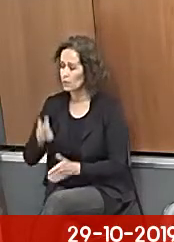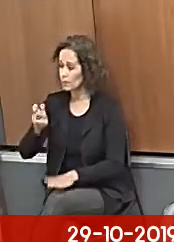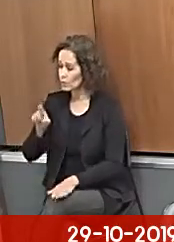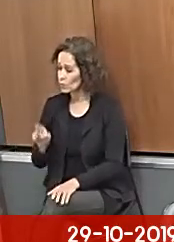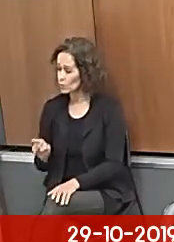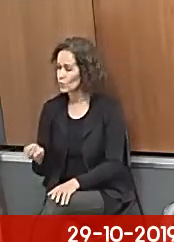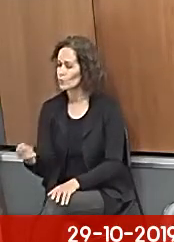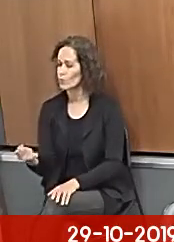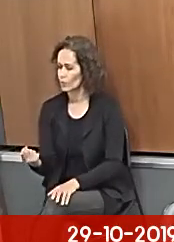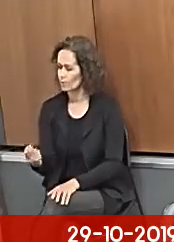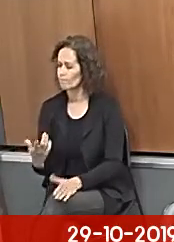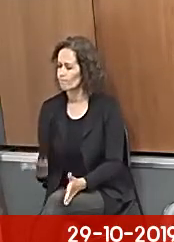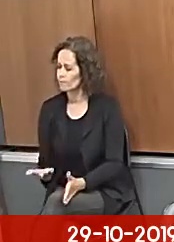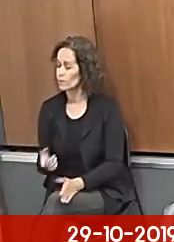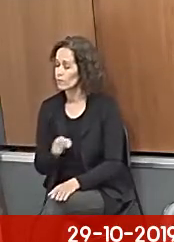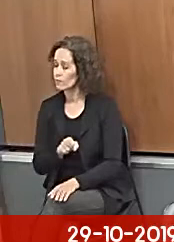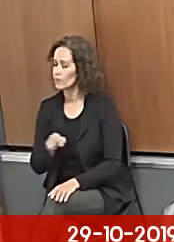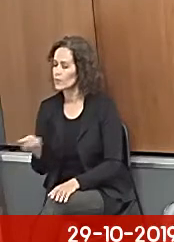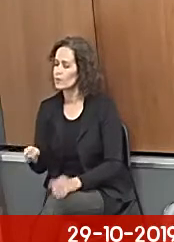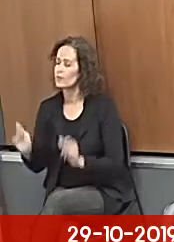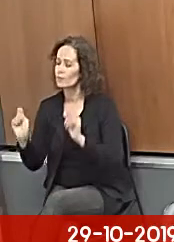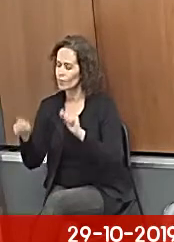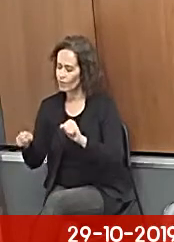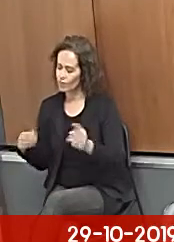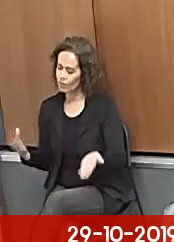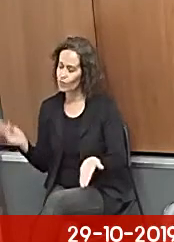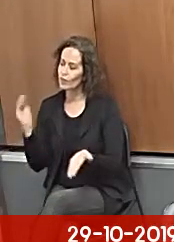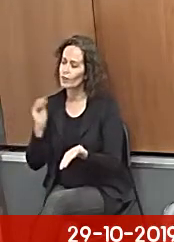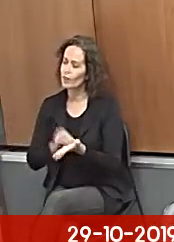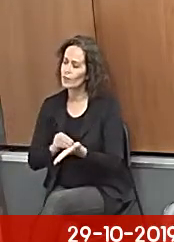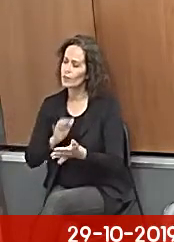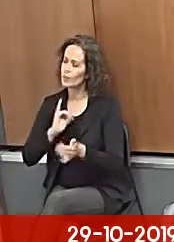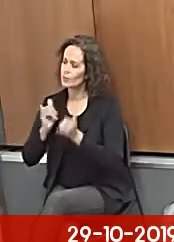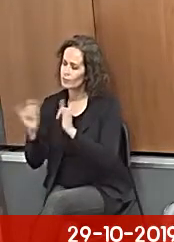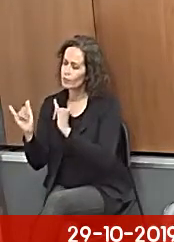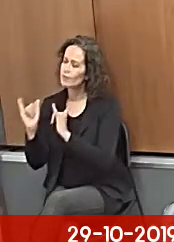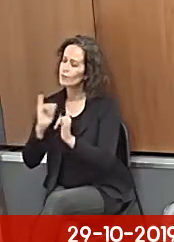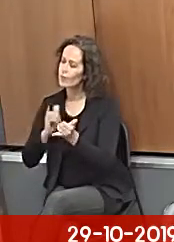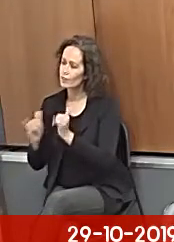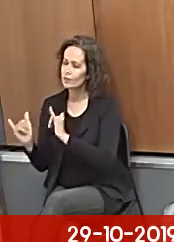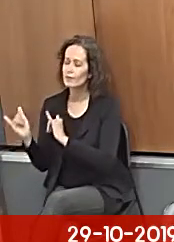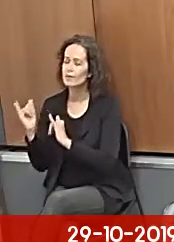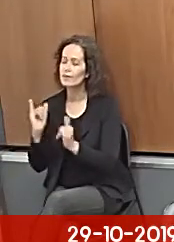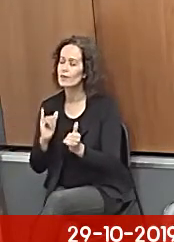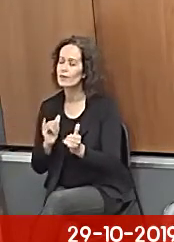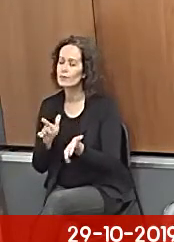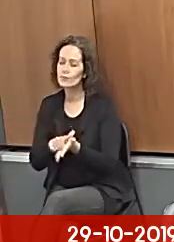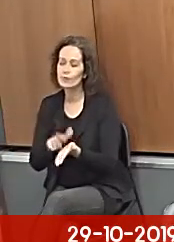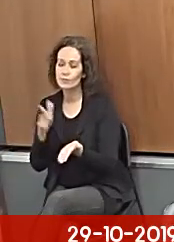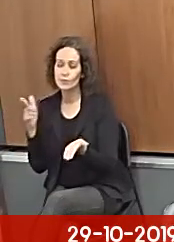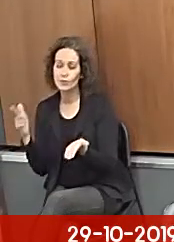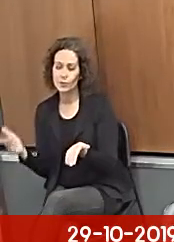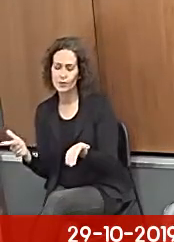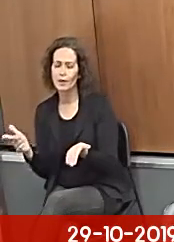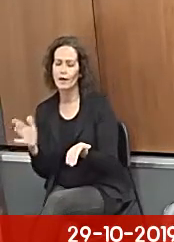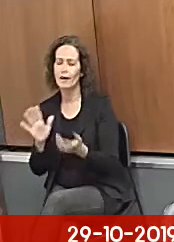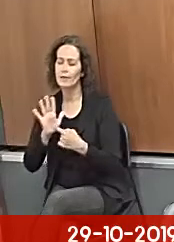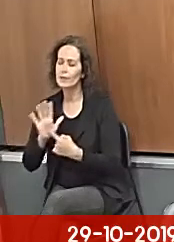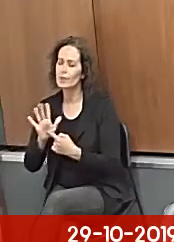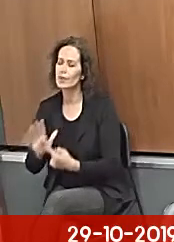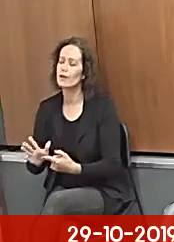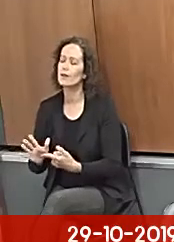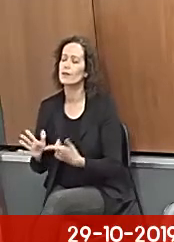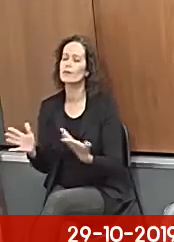vamos dar a vocês espaço nas nossas páginas lá para que vocês façam a divulgação da entidade e